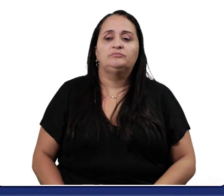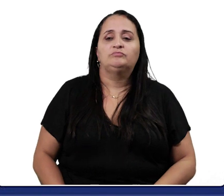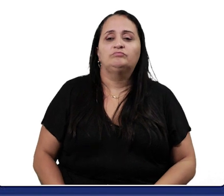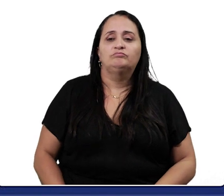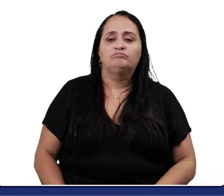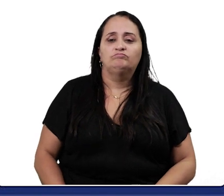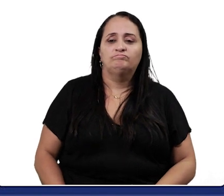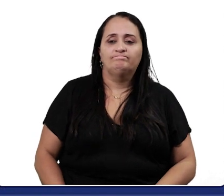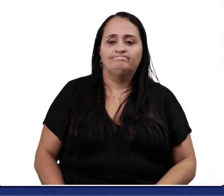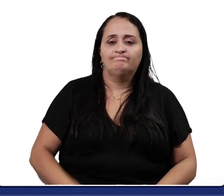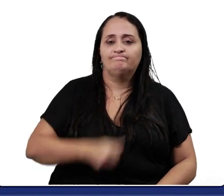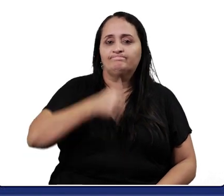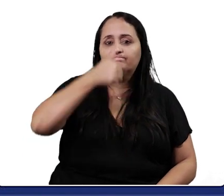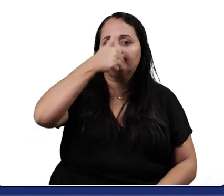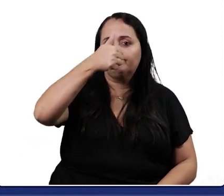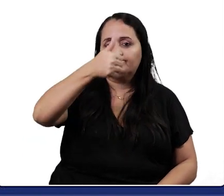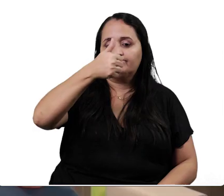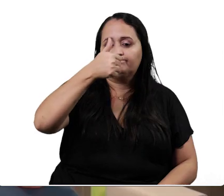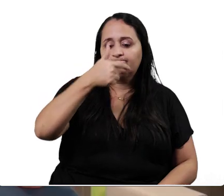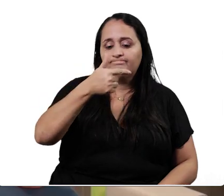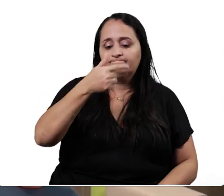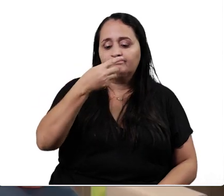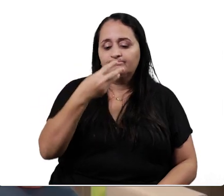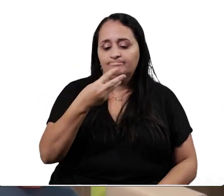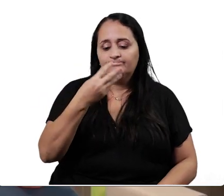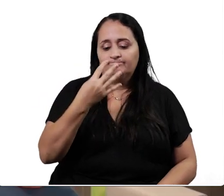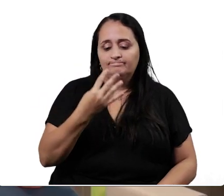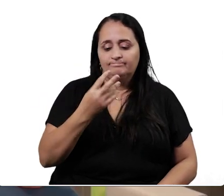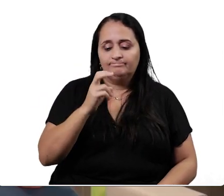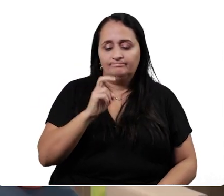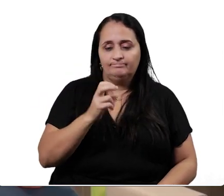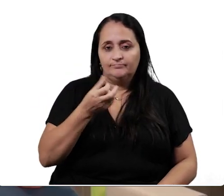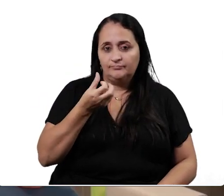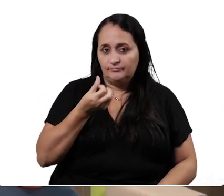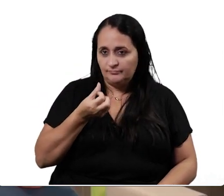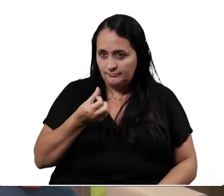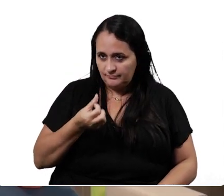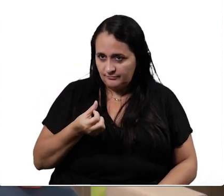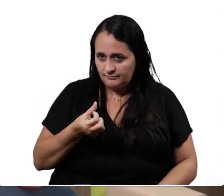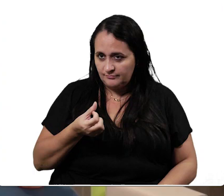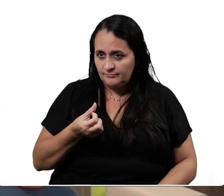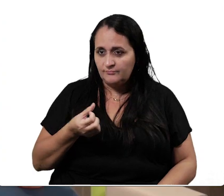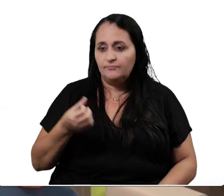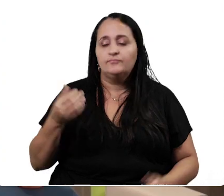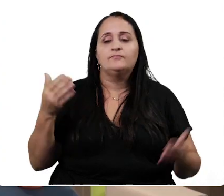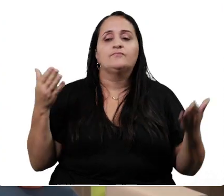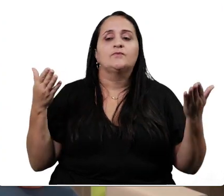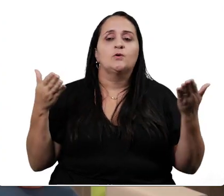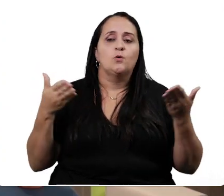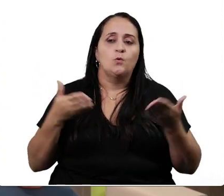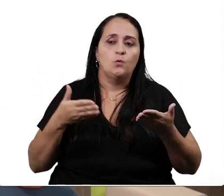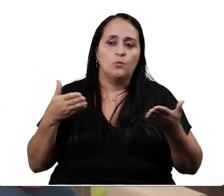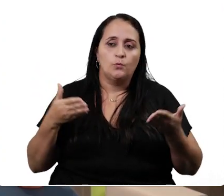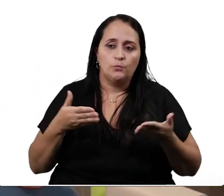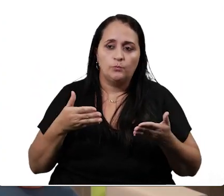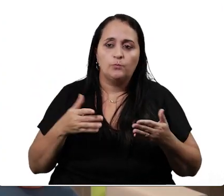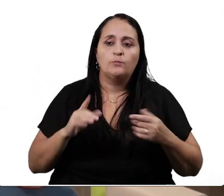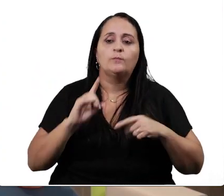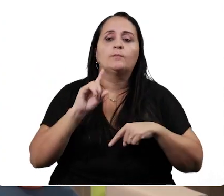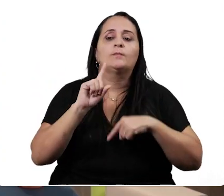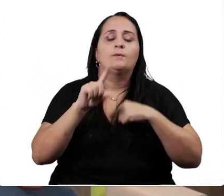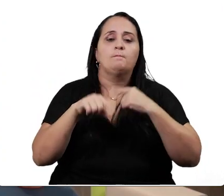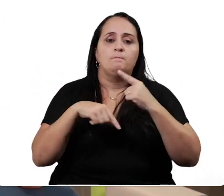Numere 6 questões, tá? Porque nós temos 6 questões hoje, mas vamos